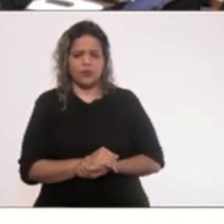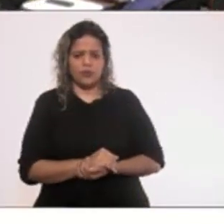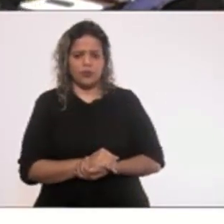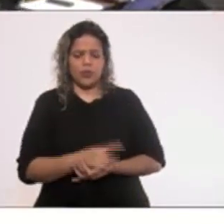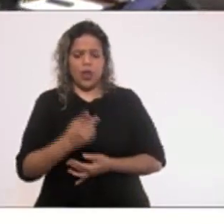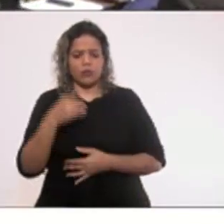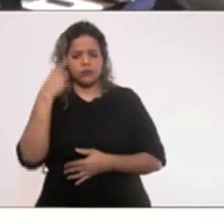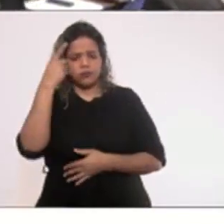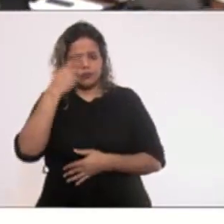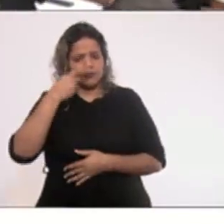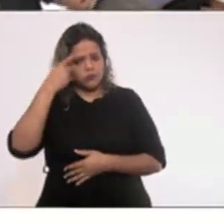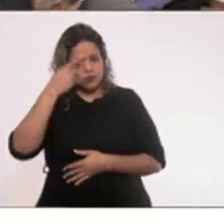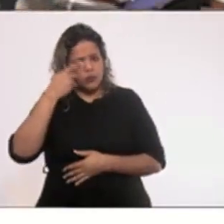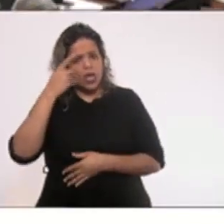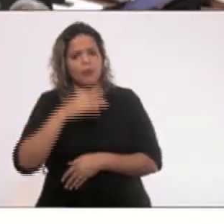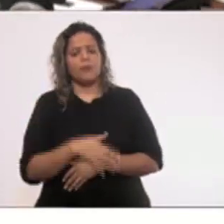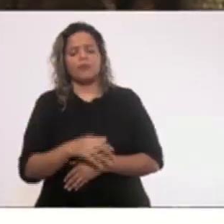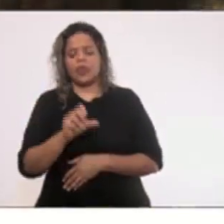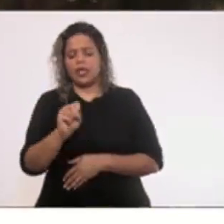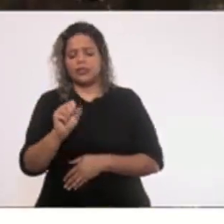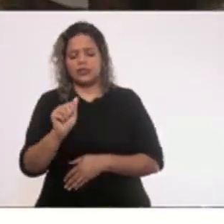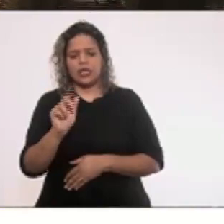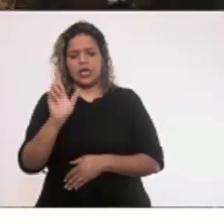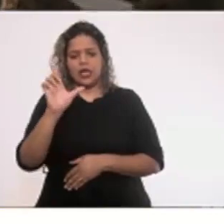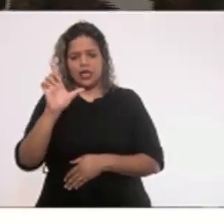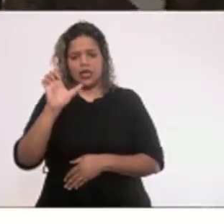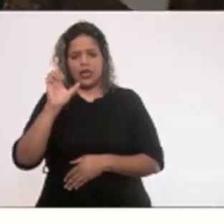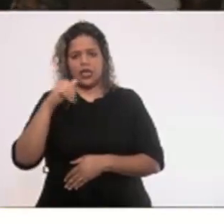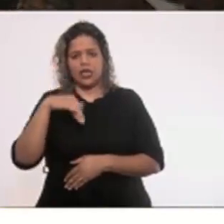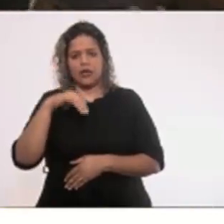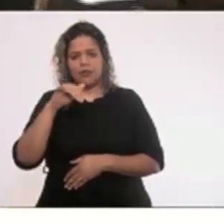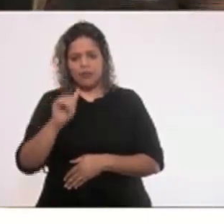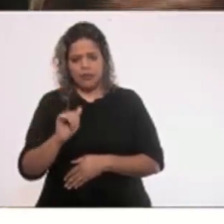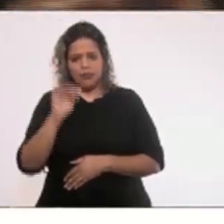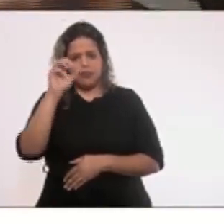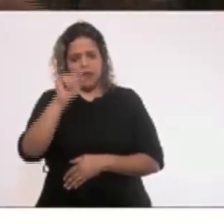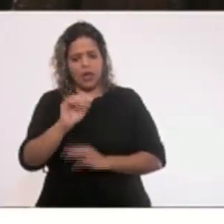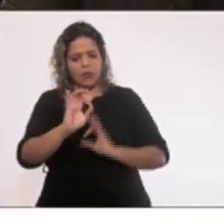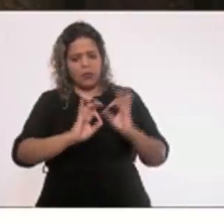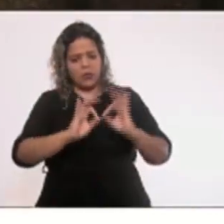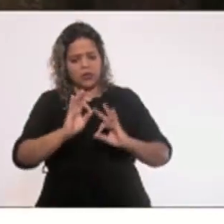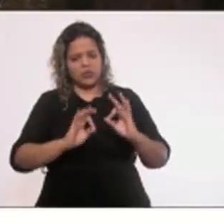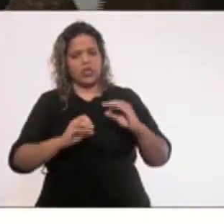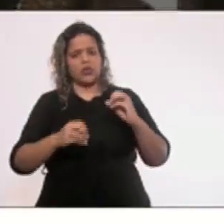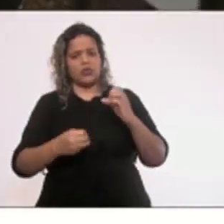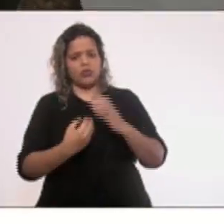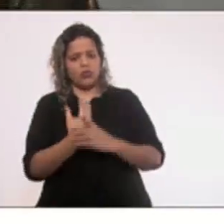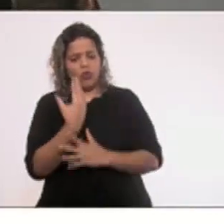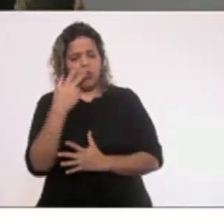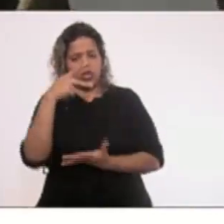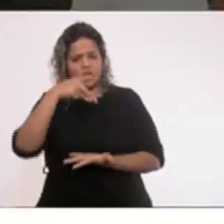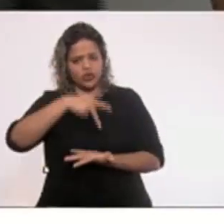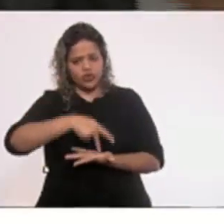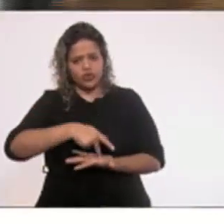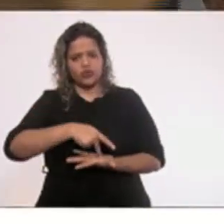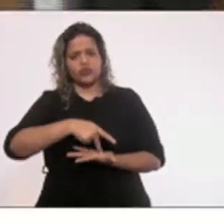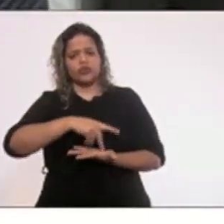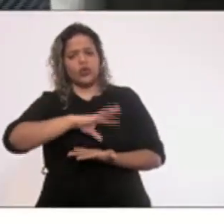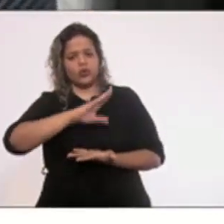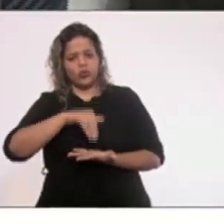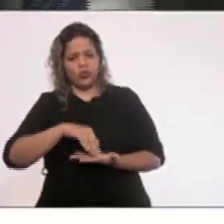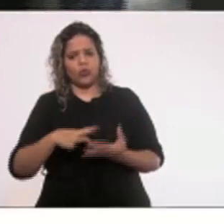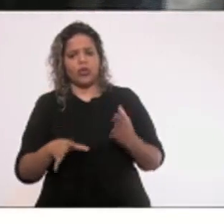ao deputado Salema que pegue o projeto original dele, todas as